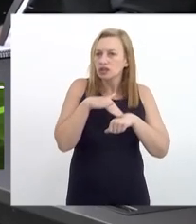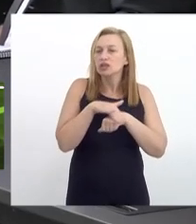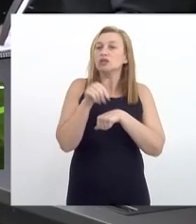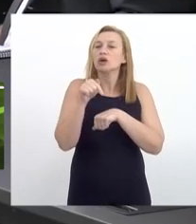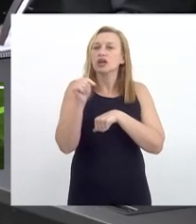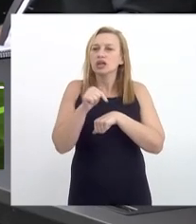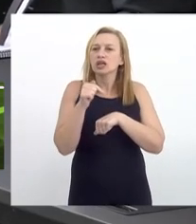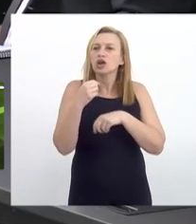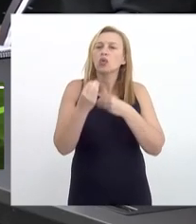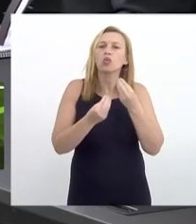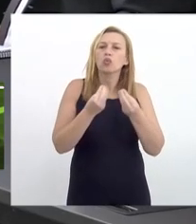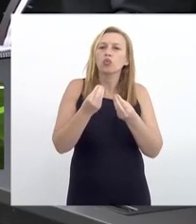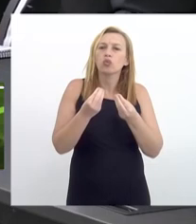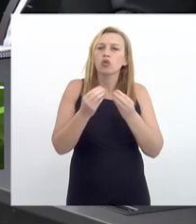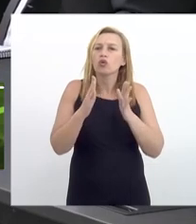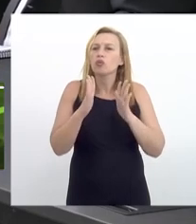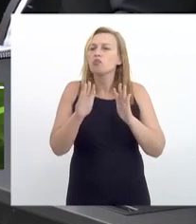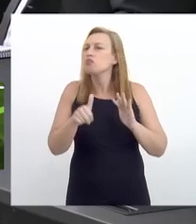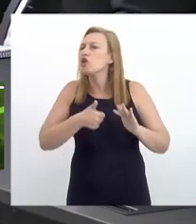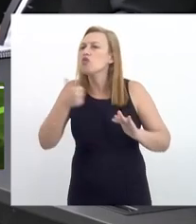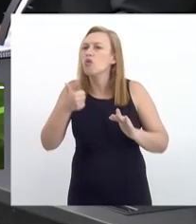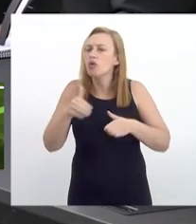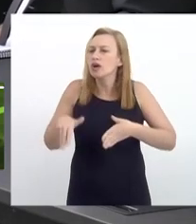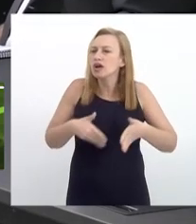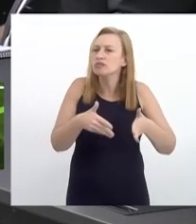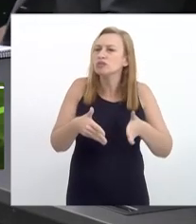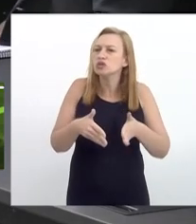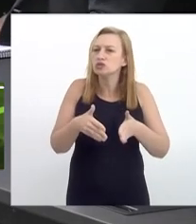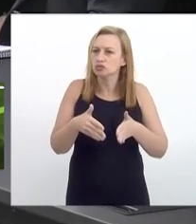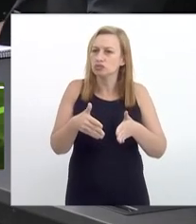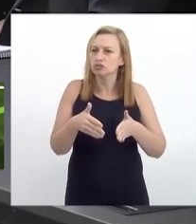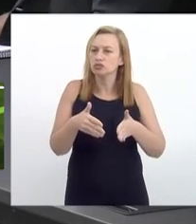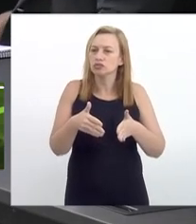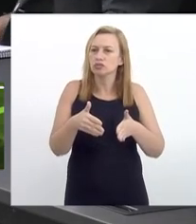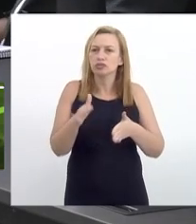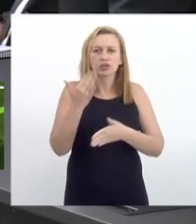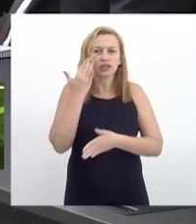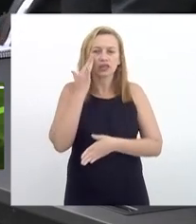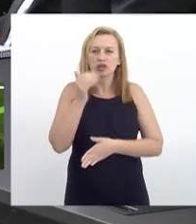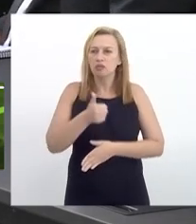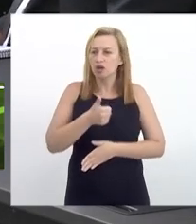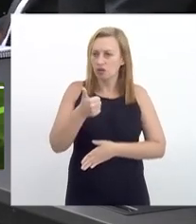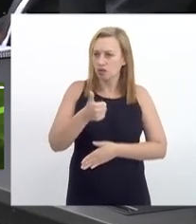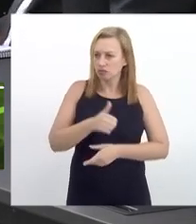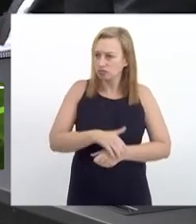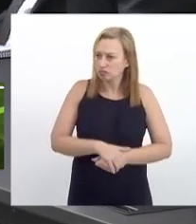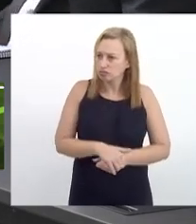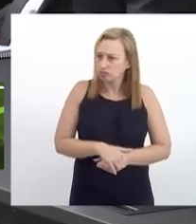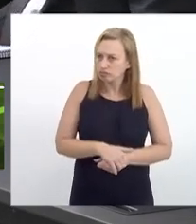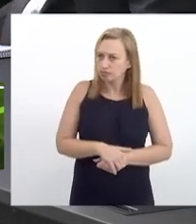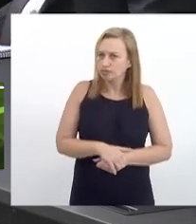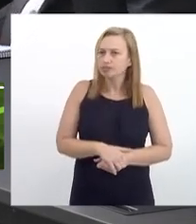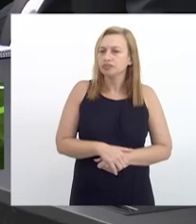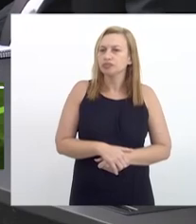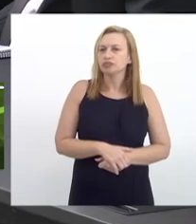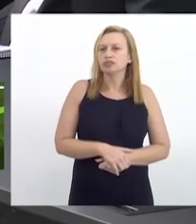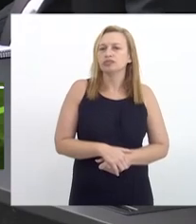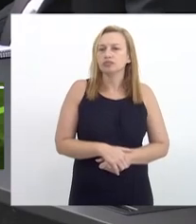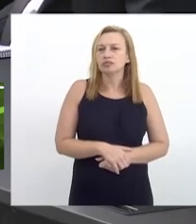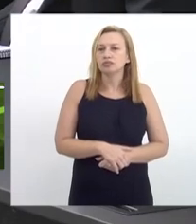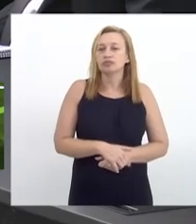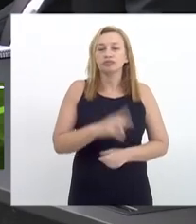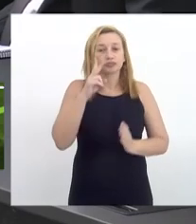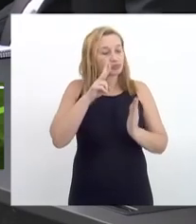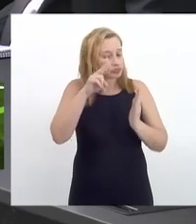qual é a melhor maneira da gente conseguir chegar a esse denominador comum a nossa ideia é dar uma